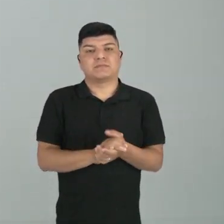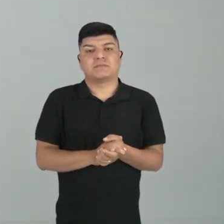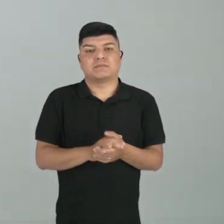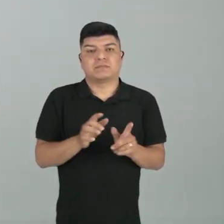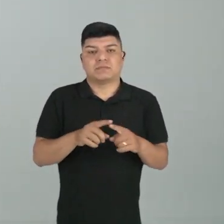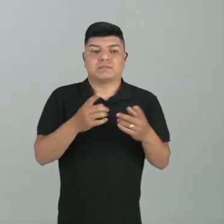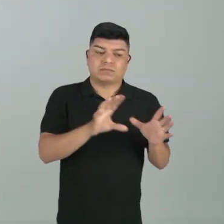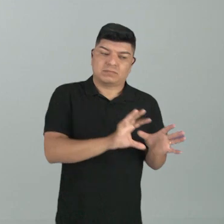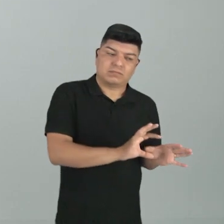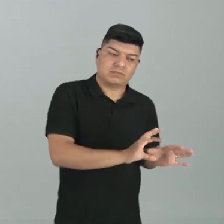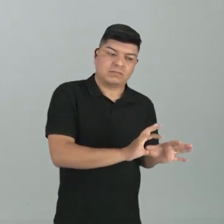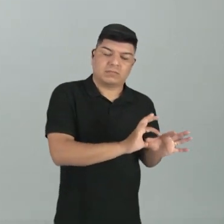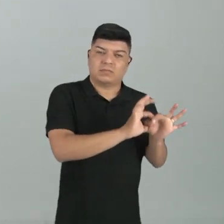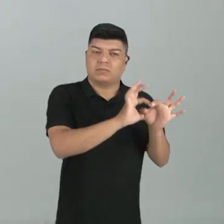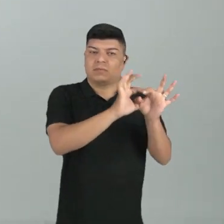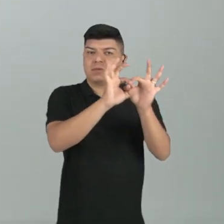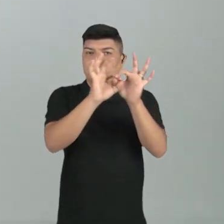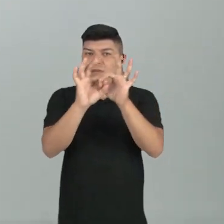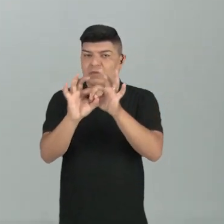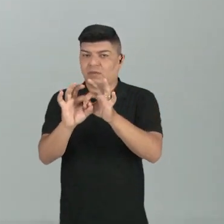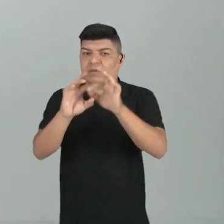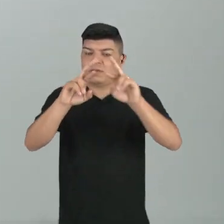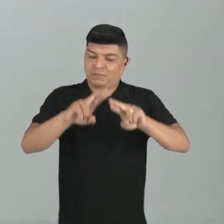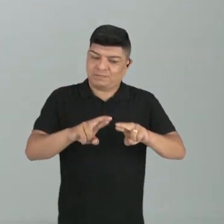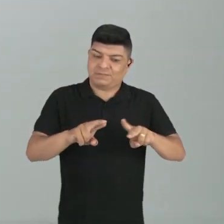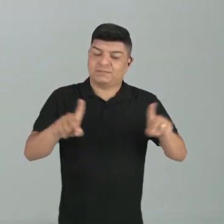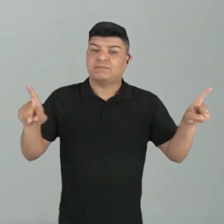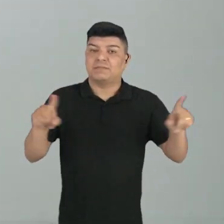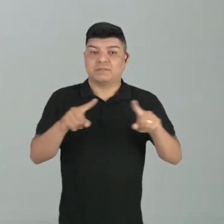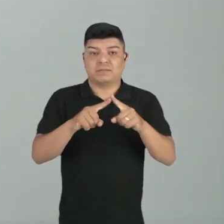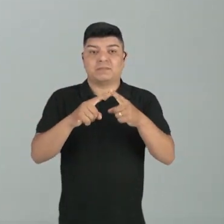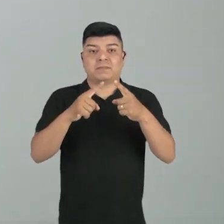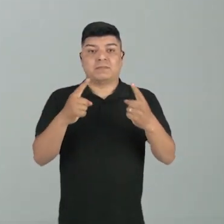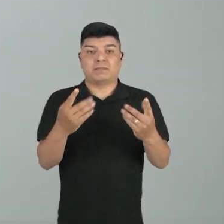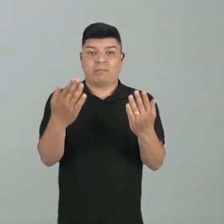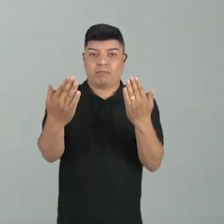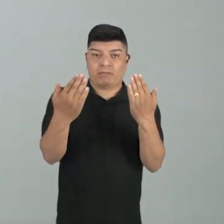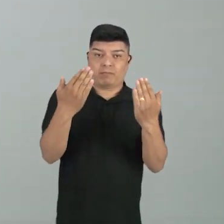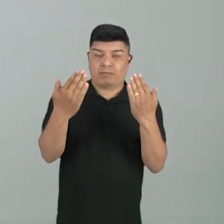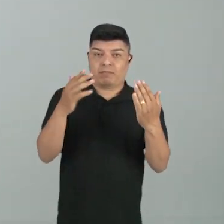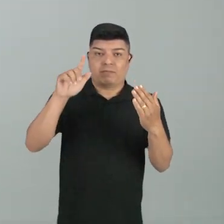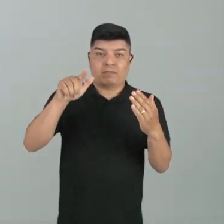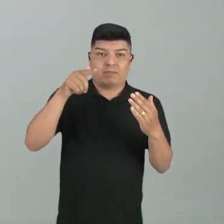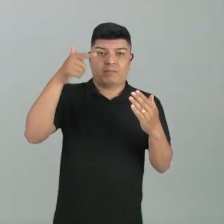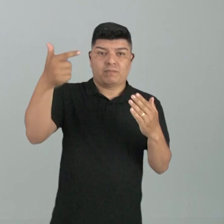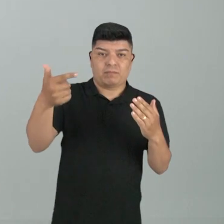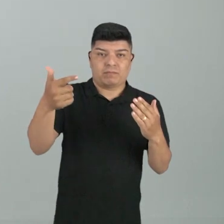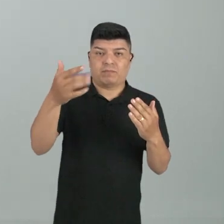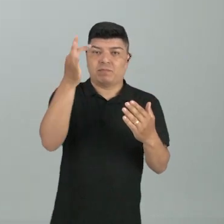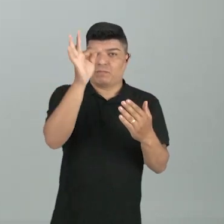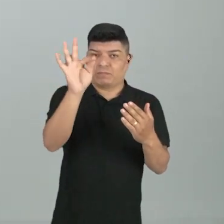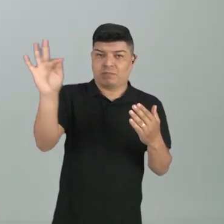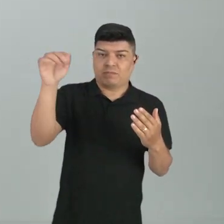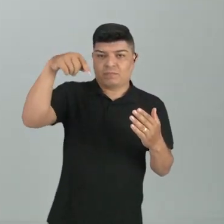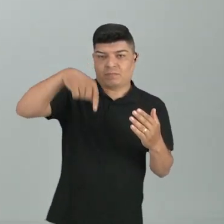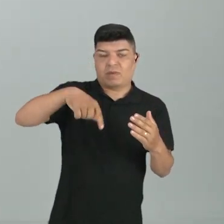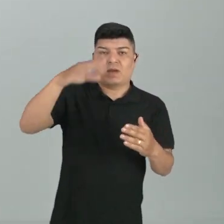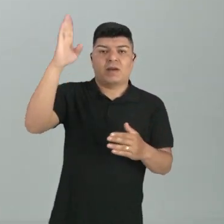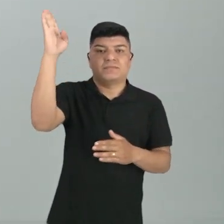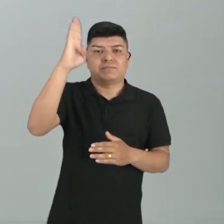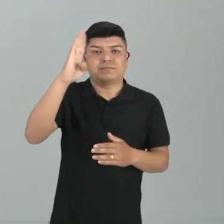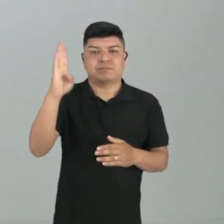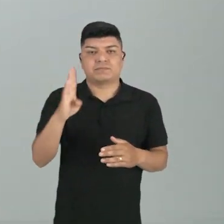um contexto um tanto quanto diferenciado, mas em relação aos entes federados no Brasil,